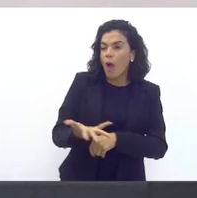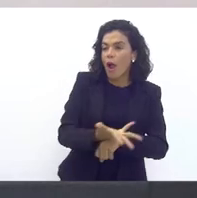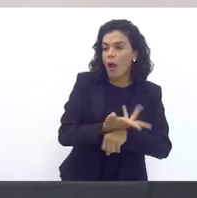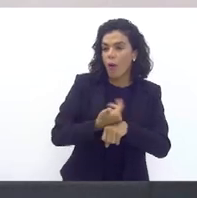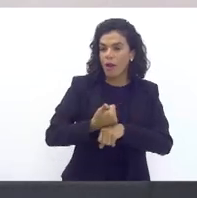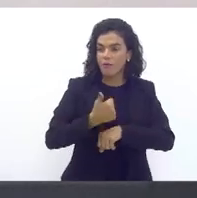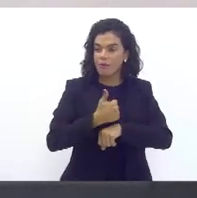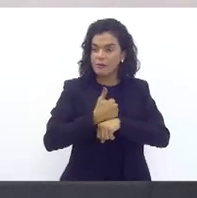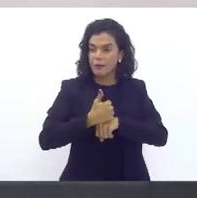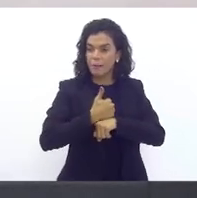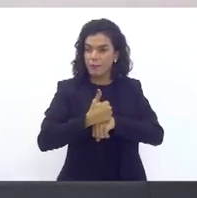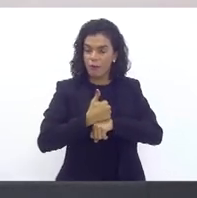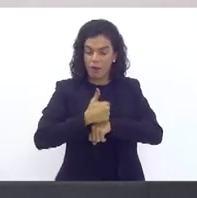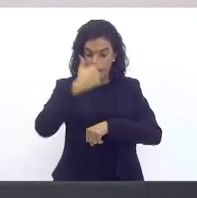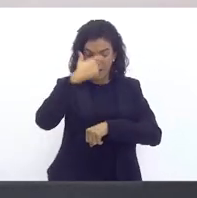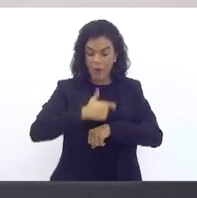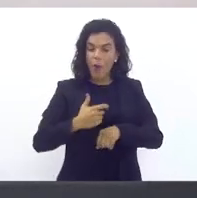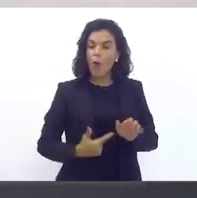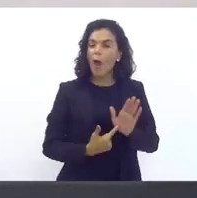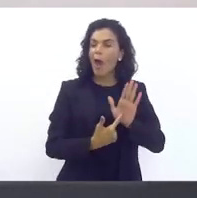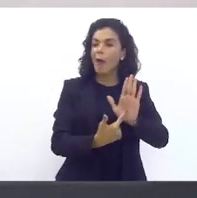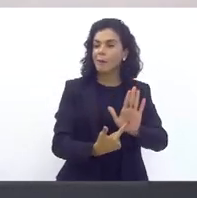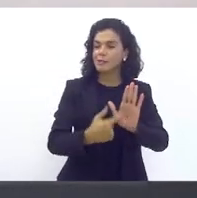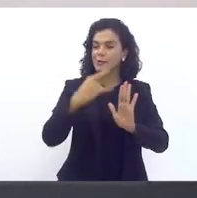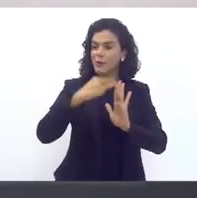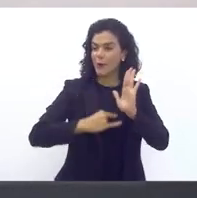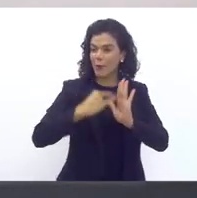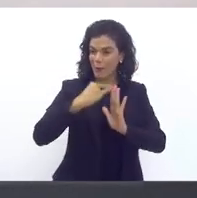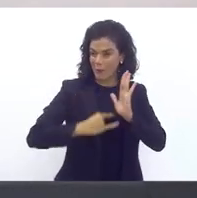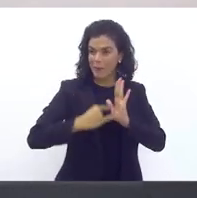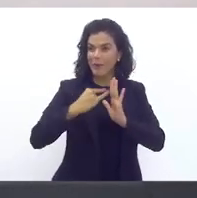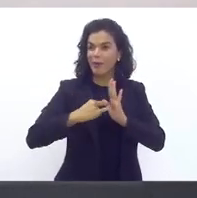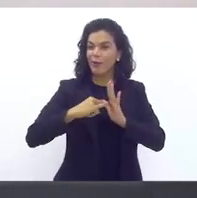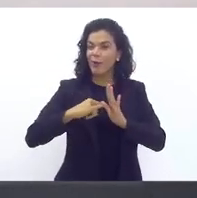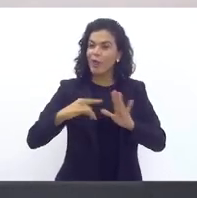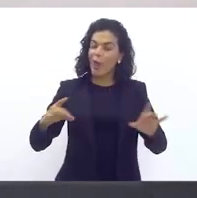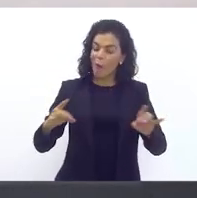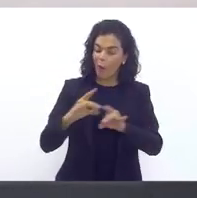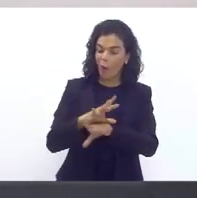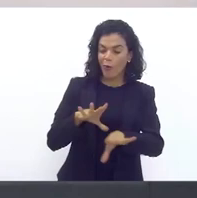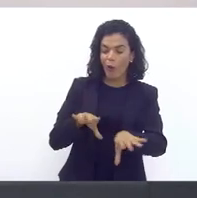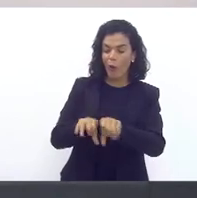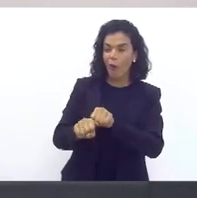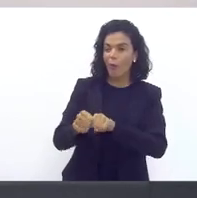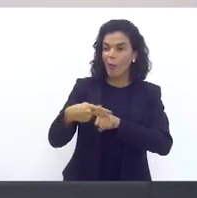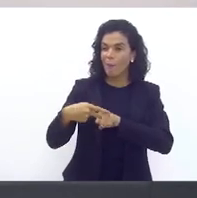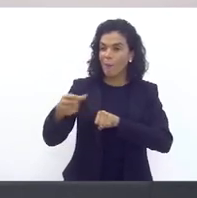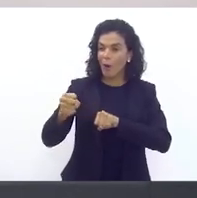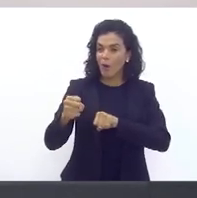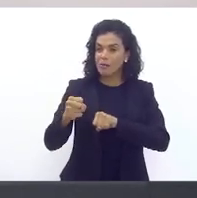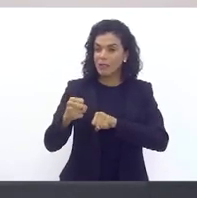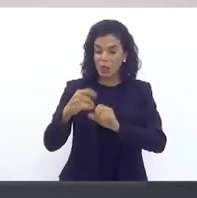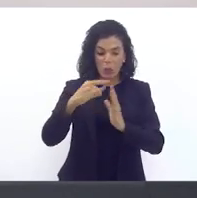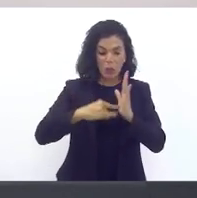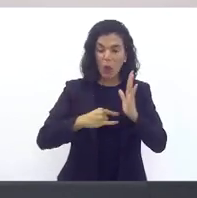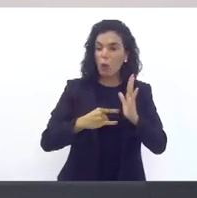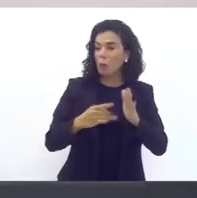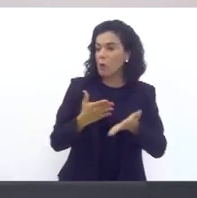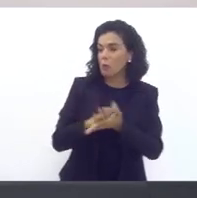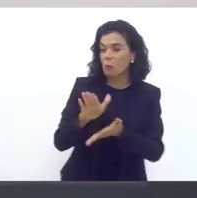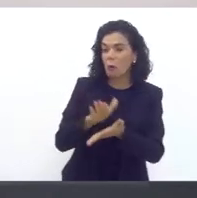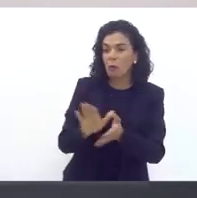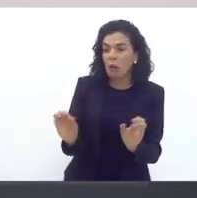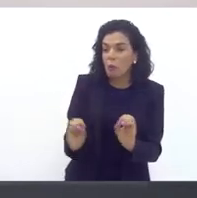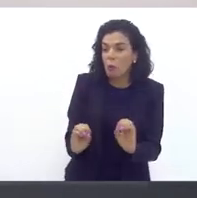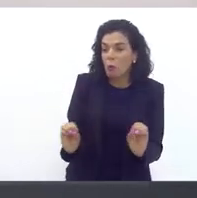qualificação, e eu apresento um documento que é a conclusão de um curso de pós-graduação, esse documento não ser publicado.